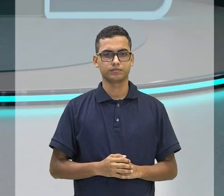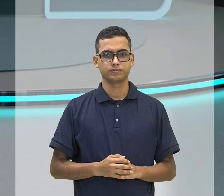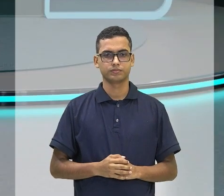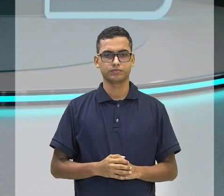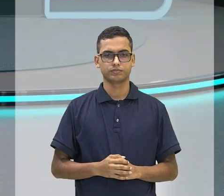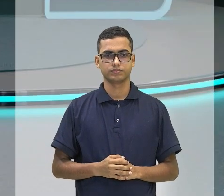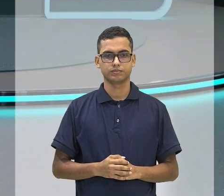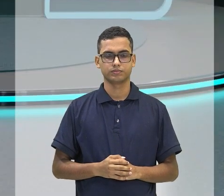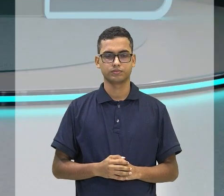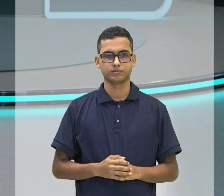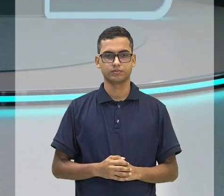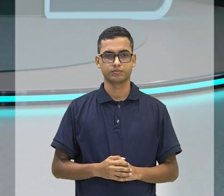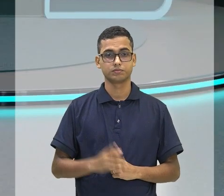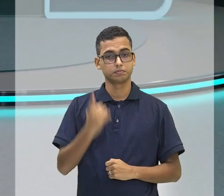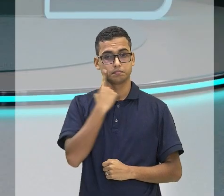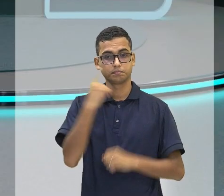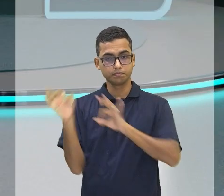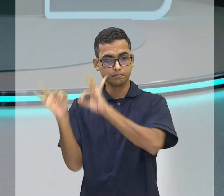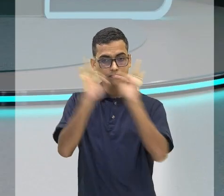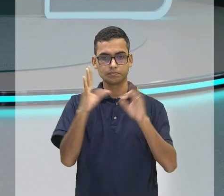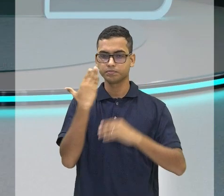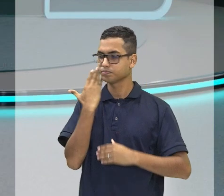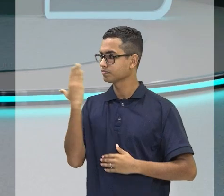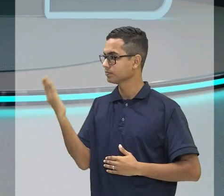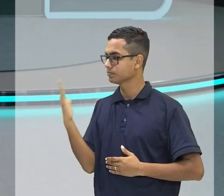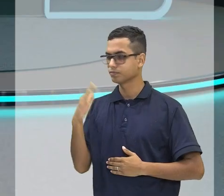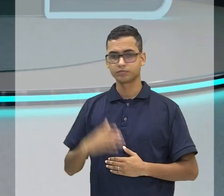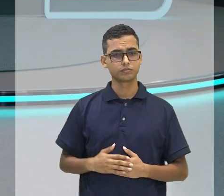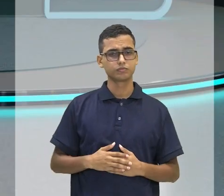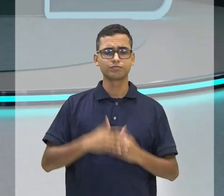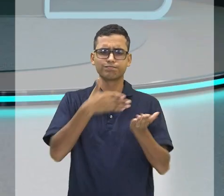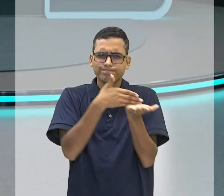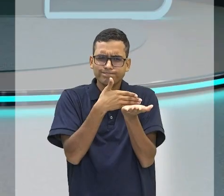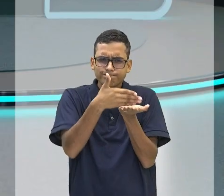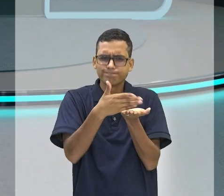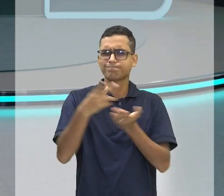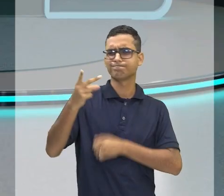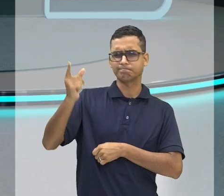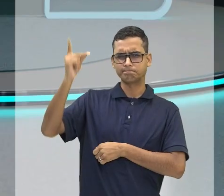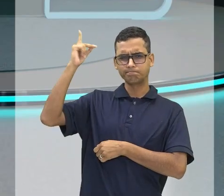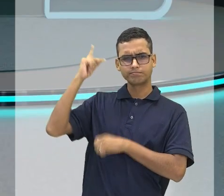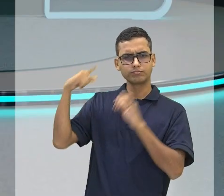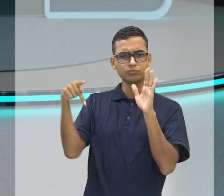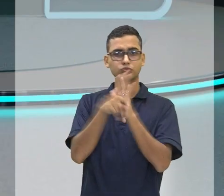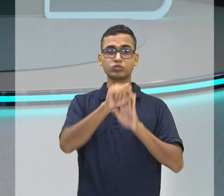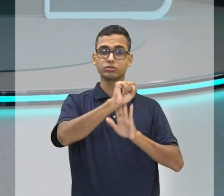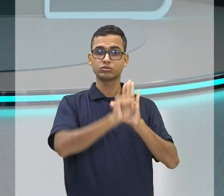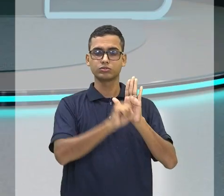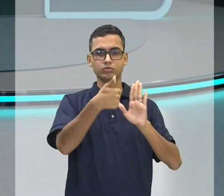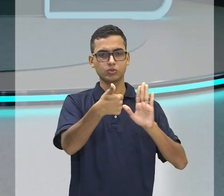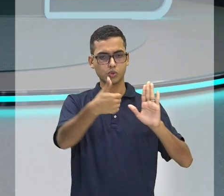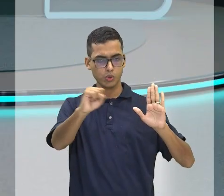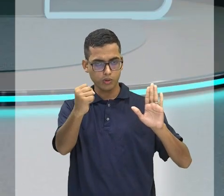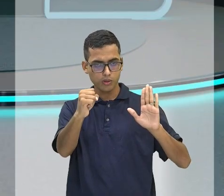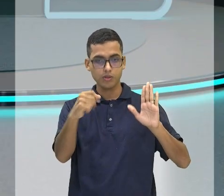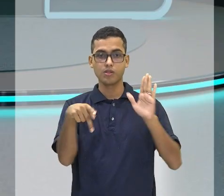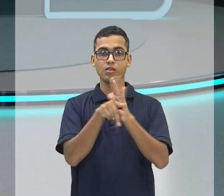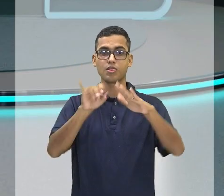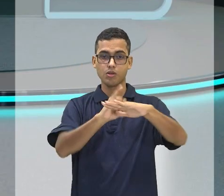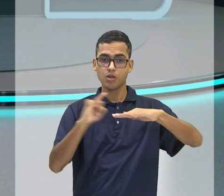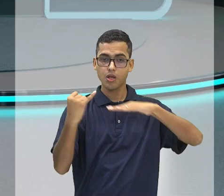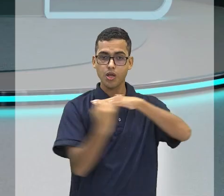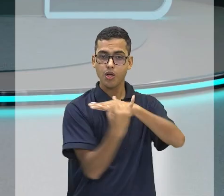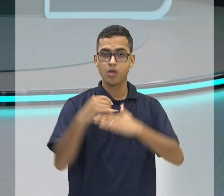Muito bem, então observem aqui, ó. Tudo começou lá no início, no século XVIII, lá na ilha